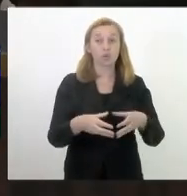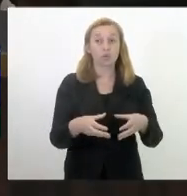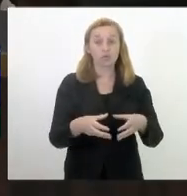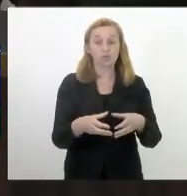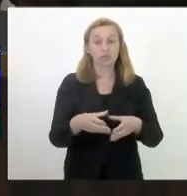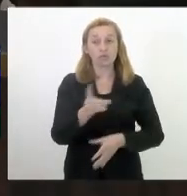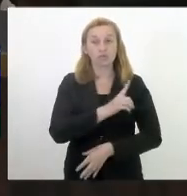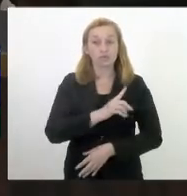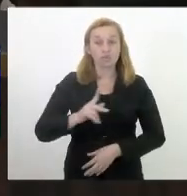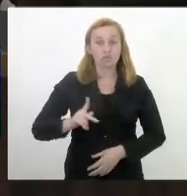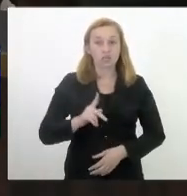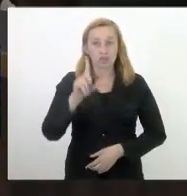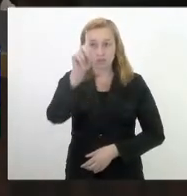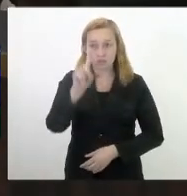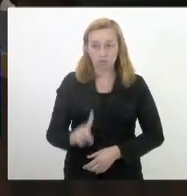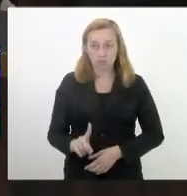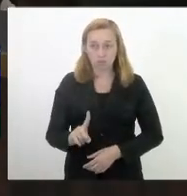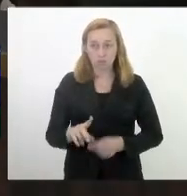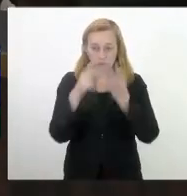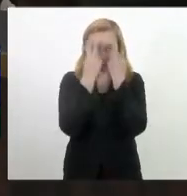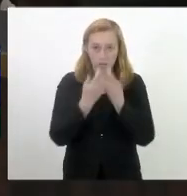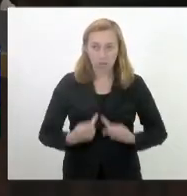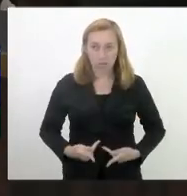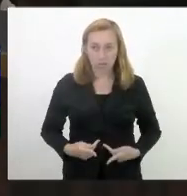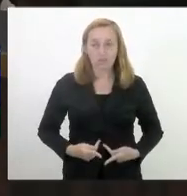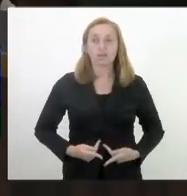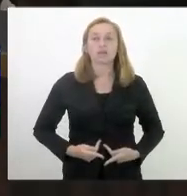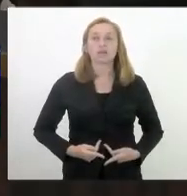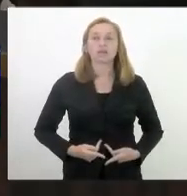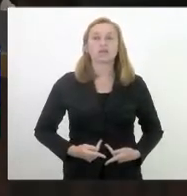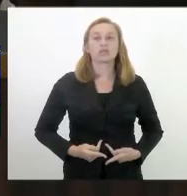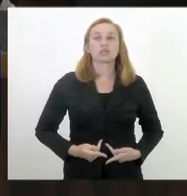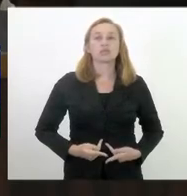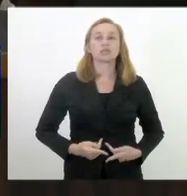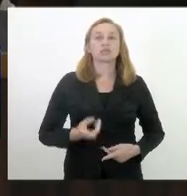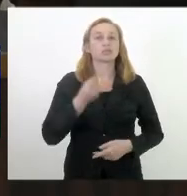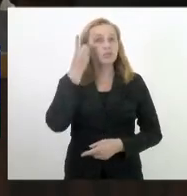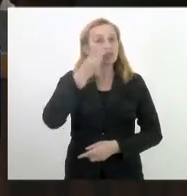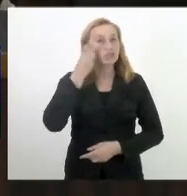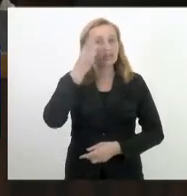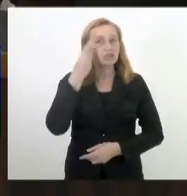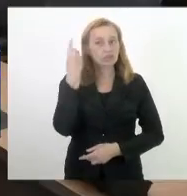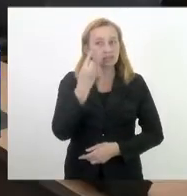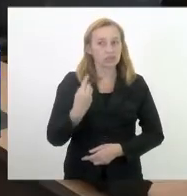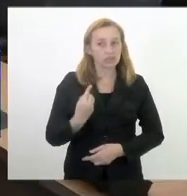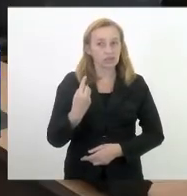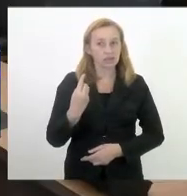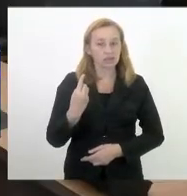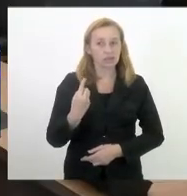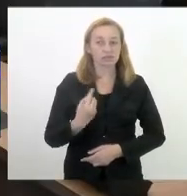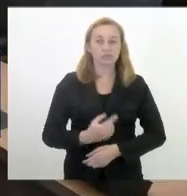Defesa dos Direitos Humanos e Cidadania, deputada Dani Monteiro.